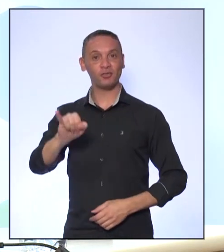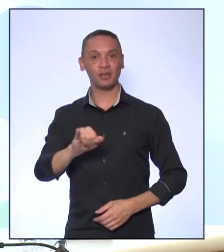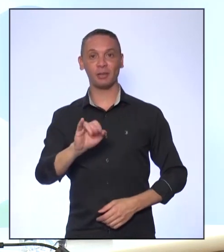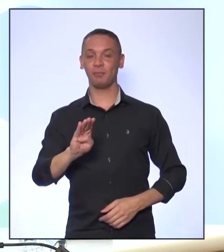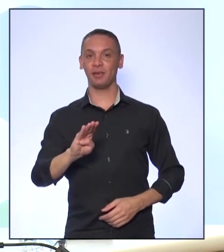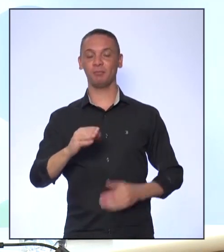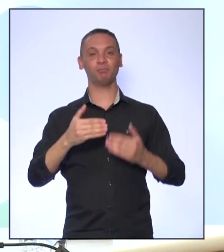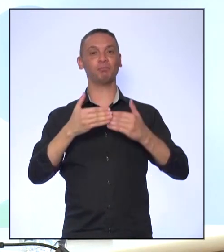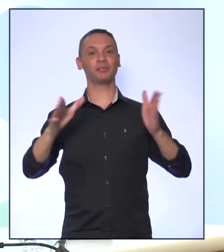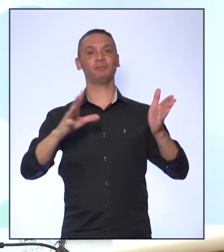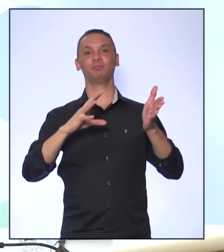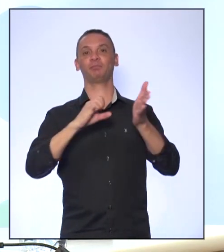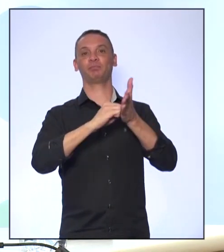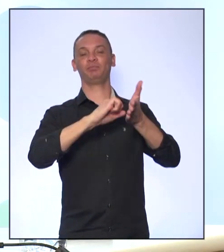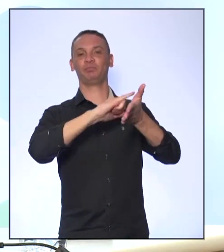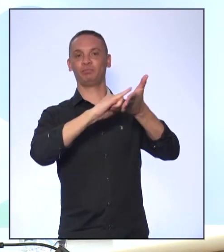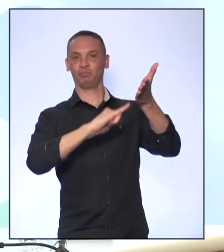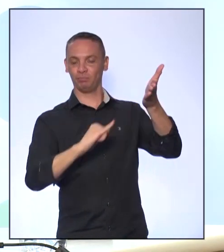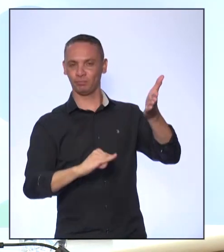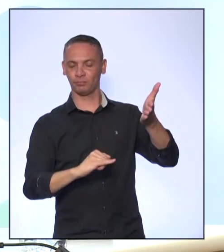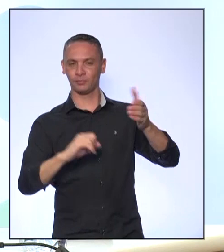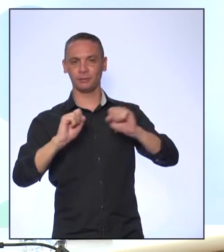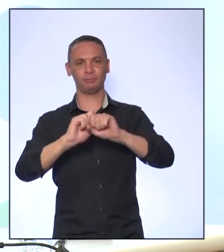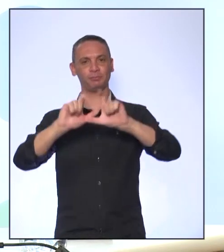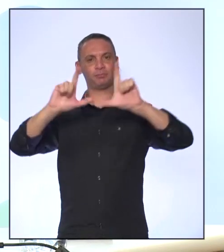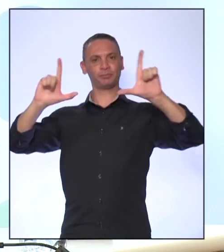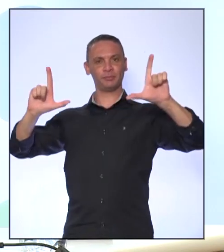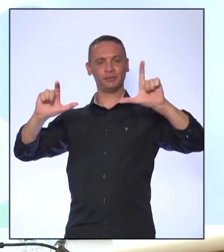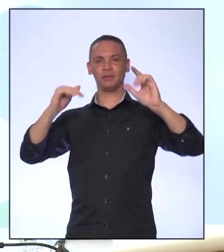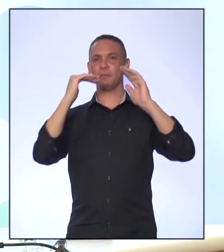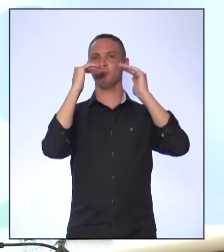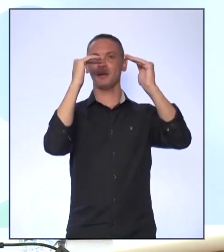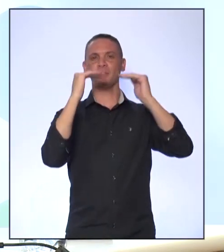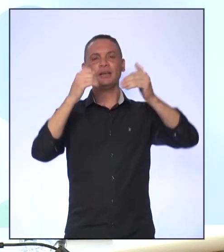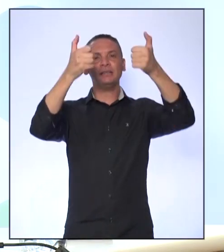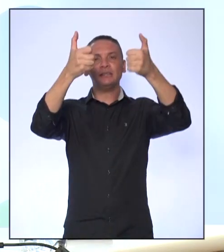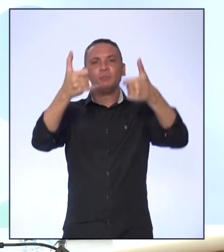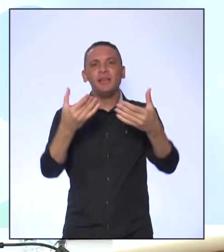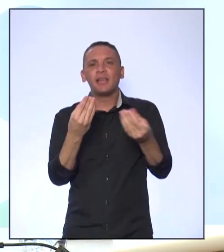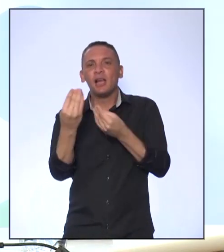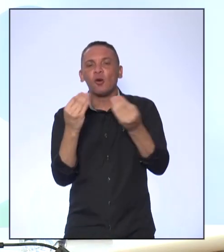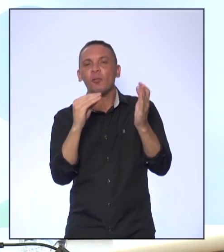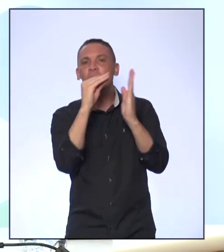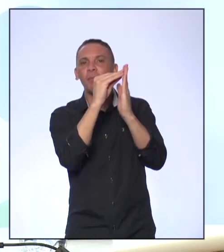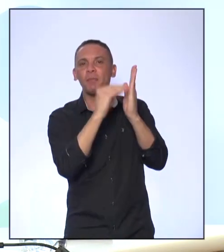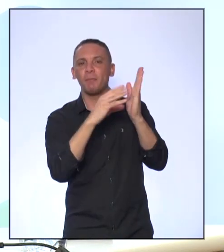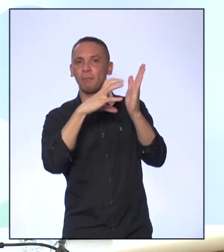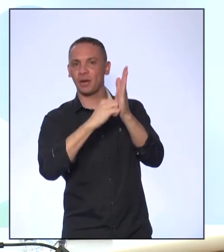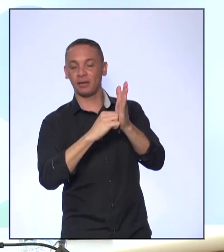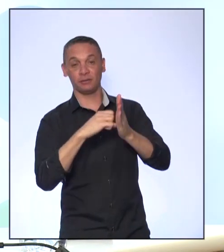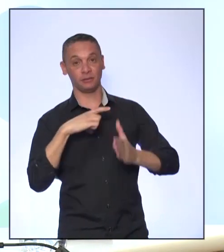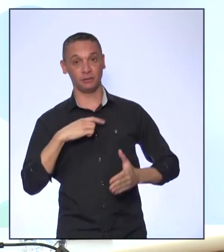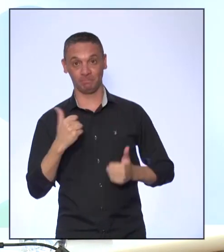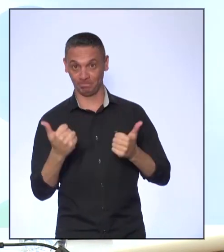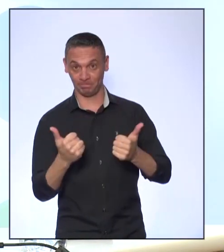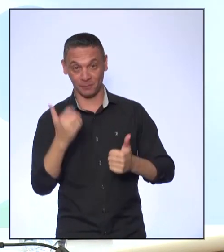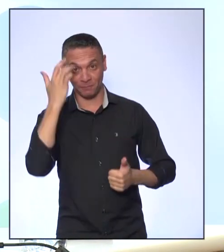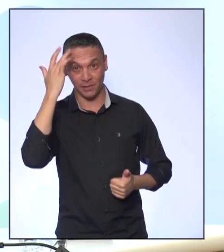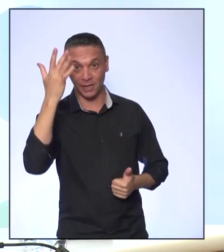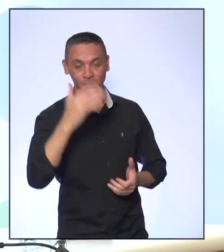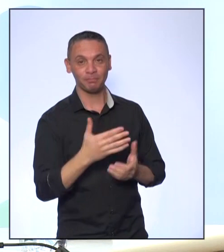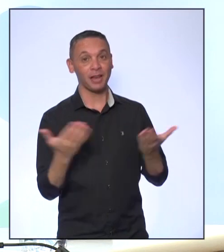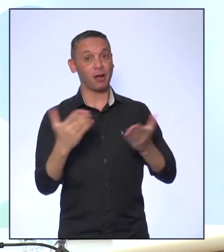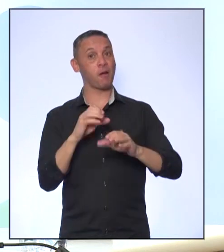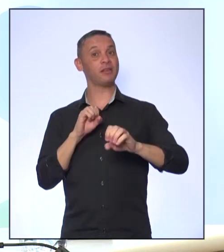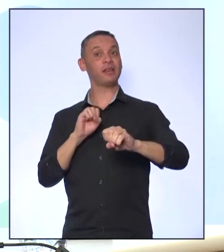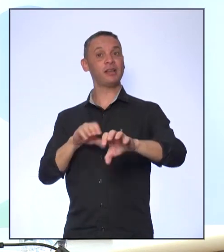inscrições abertas. Tem um guia lá super bacana, dando passo a passo, para que vocês consigam se inscrever. Tá ok? Então, agora nós vamos para a